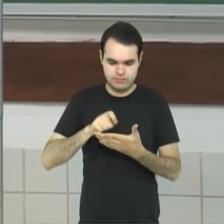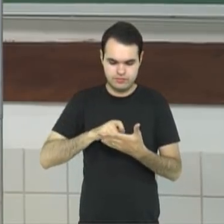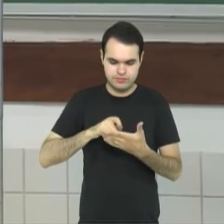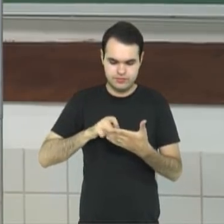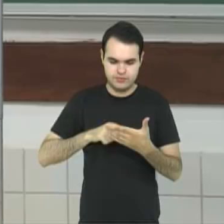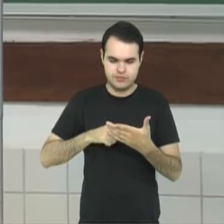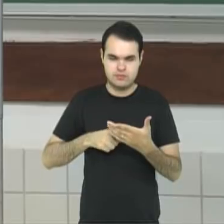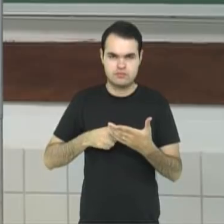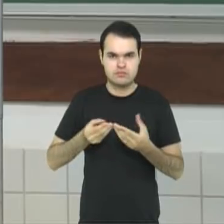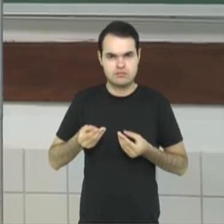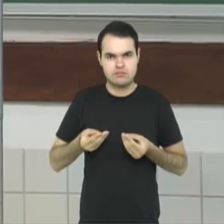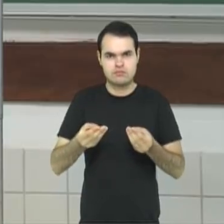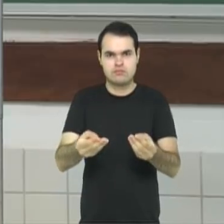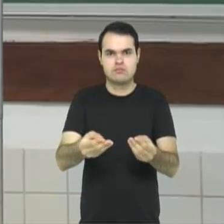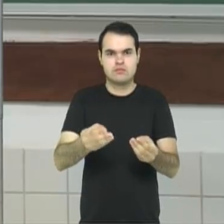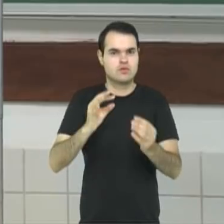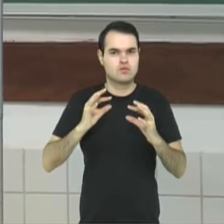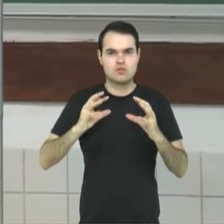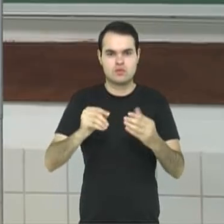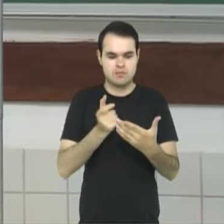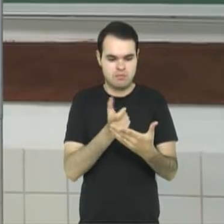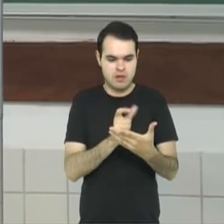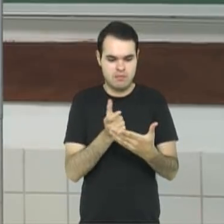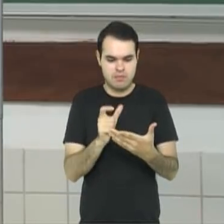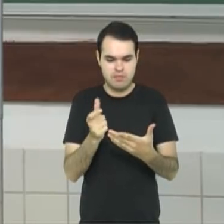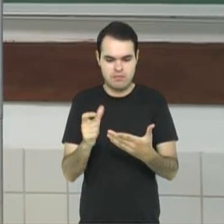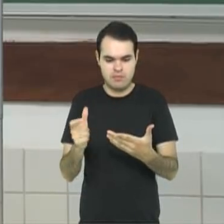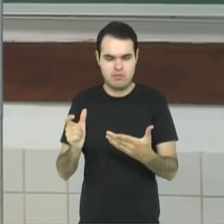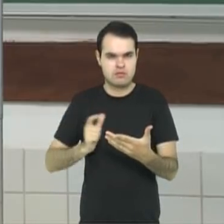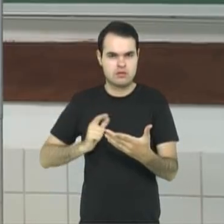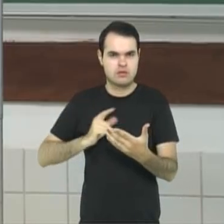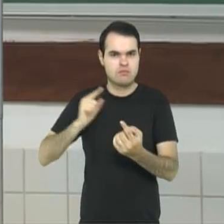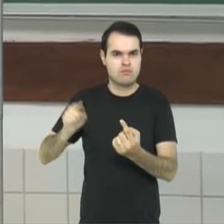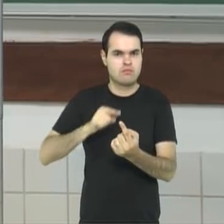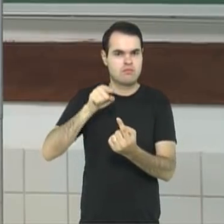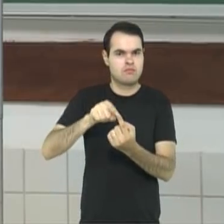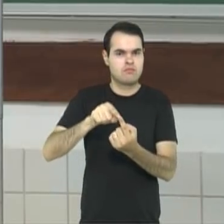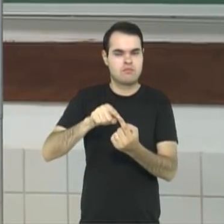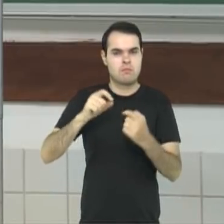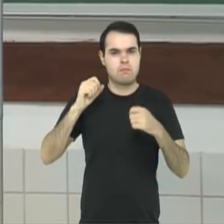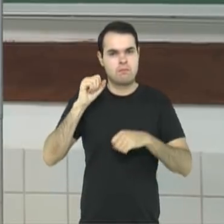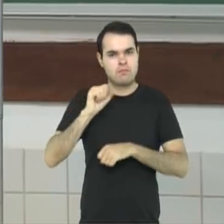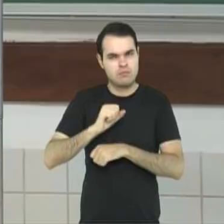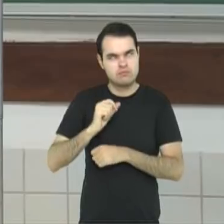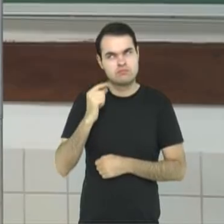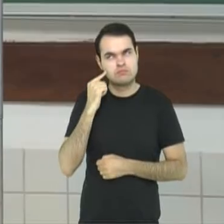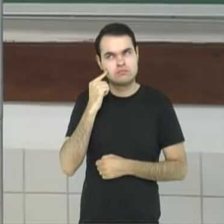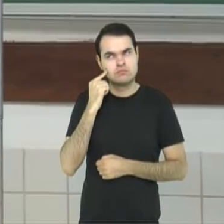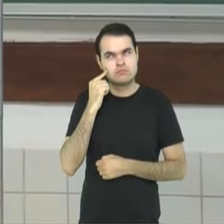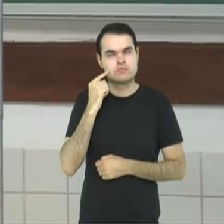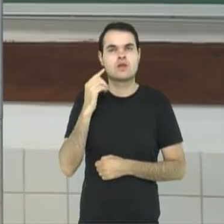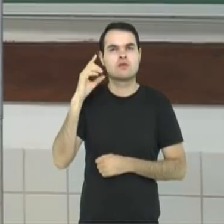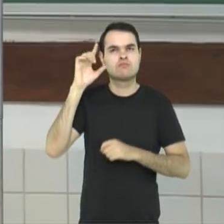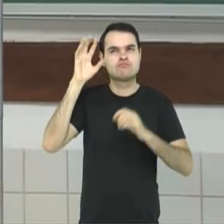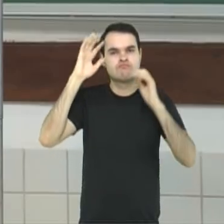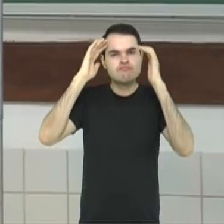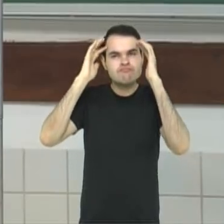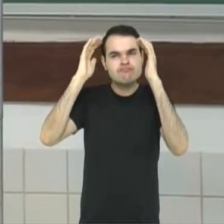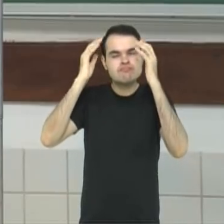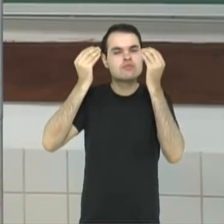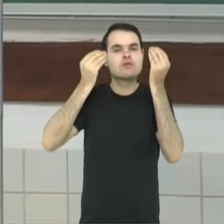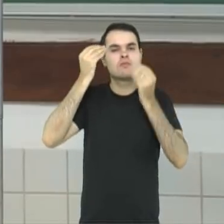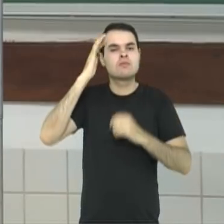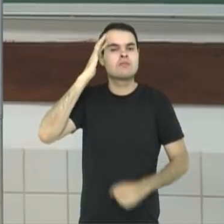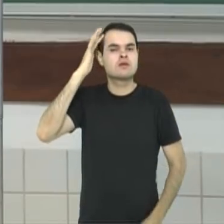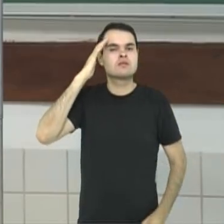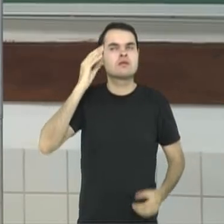intencionalidade, todas as palavras que estão ali não são por acaso, né? A pessoa tem que parar um pouquinho, pensar, escolher que palavras ela vai utilizar para